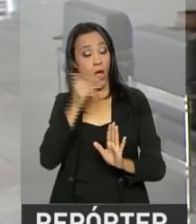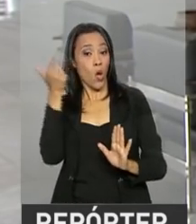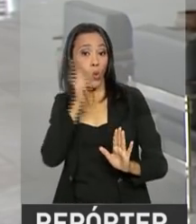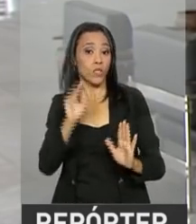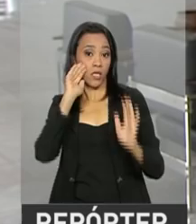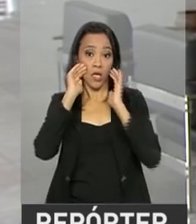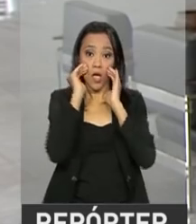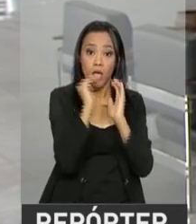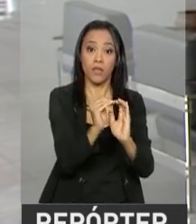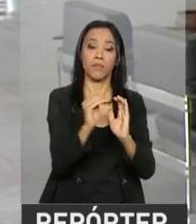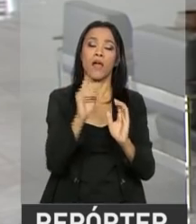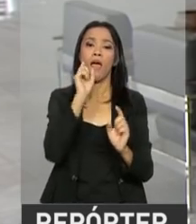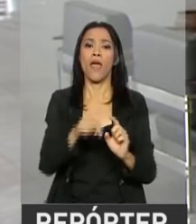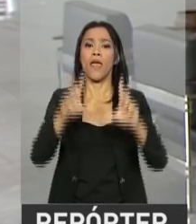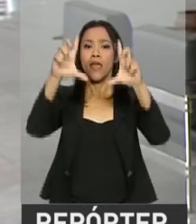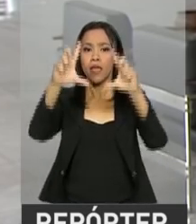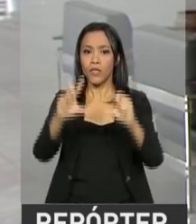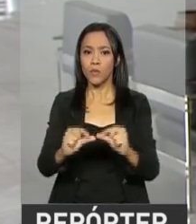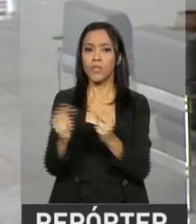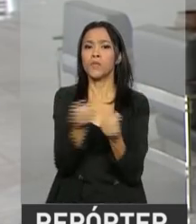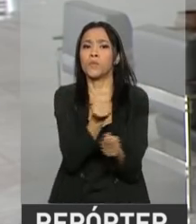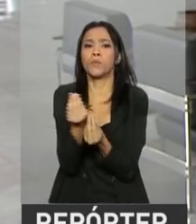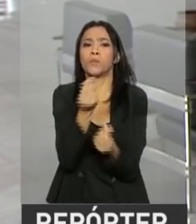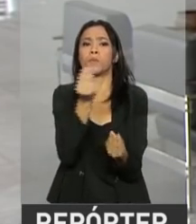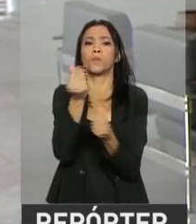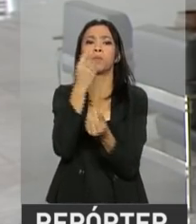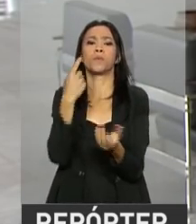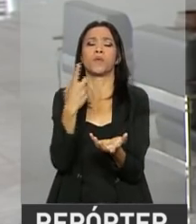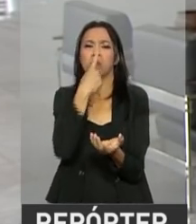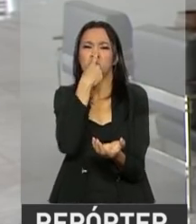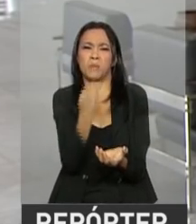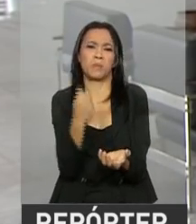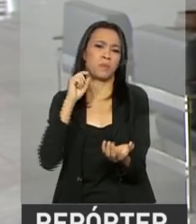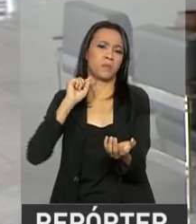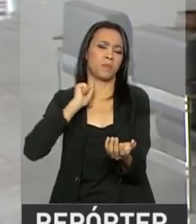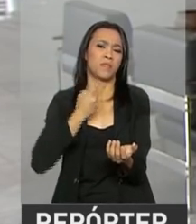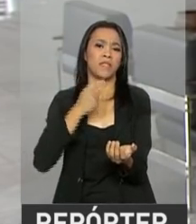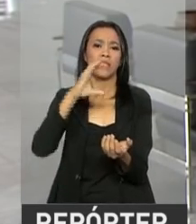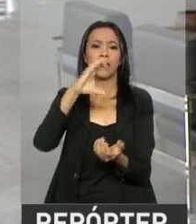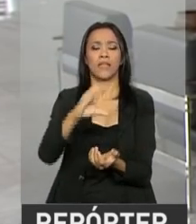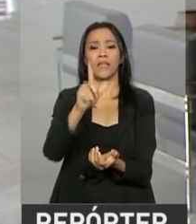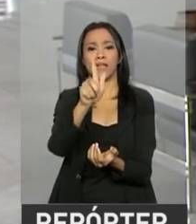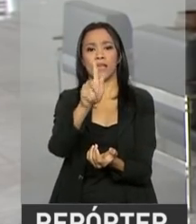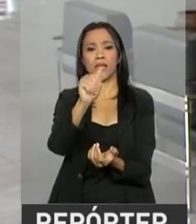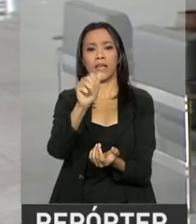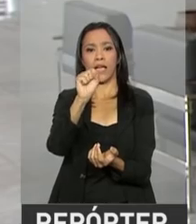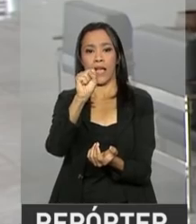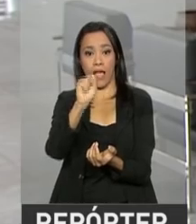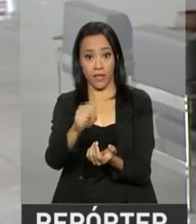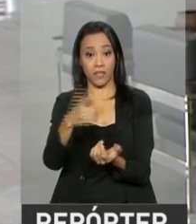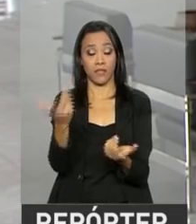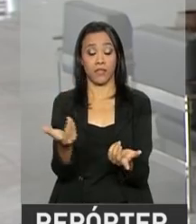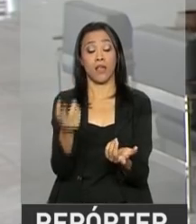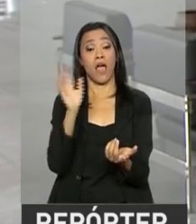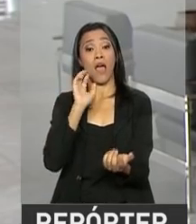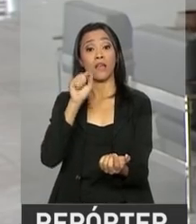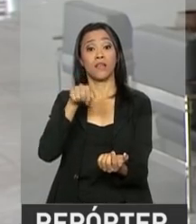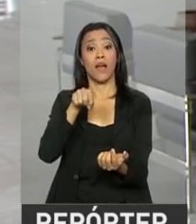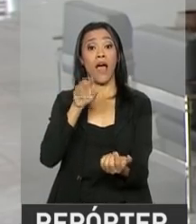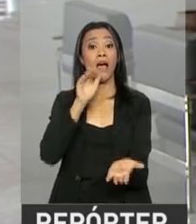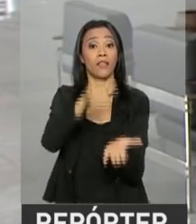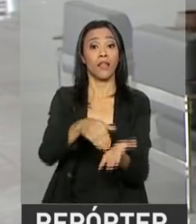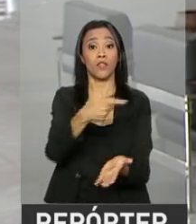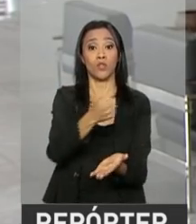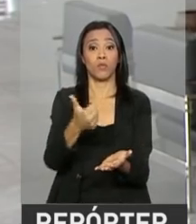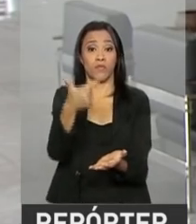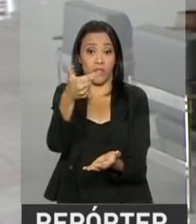está o de reduzir as emissões de gases do efeito estufa, uma redução de 37% até 2025.